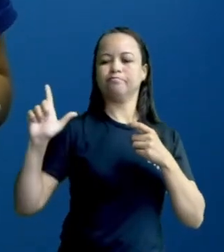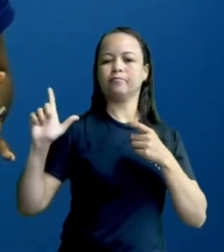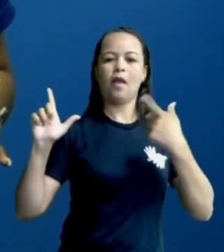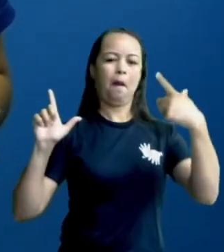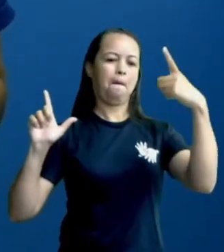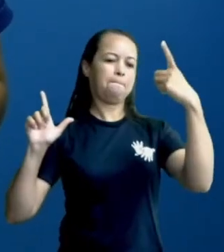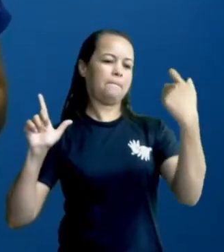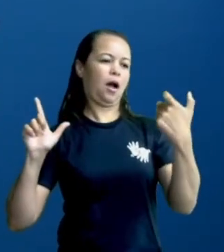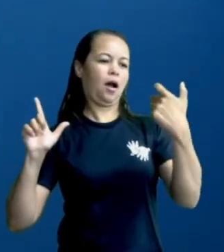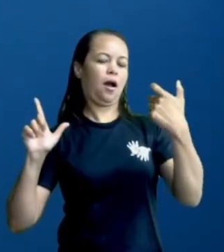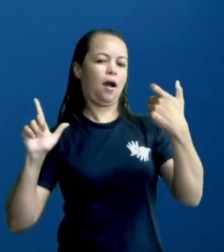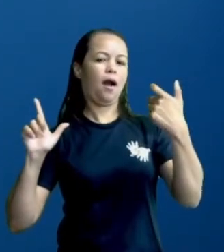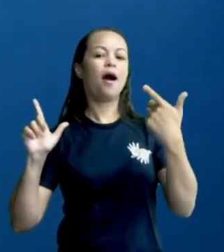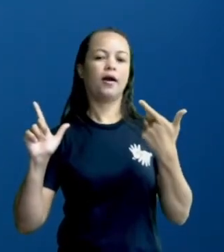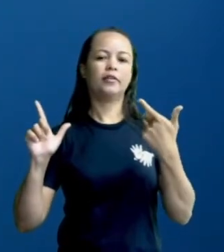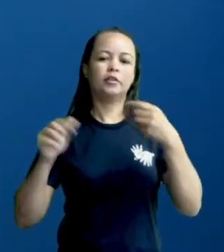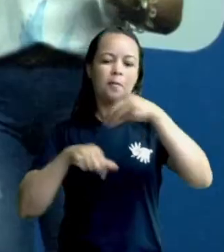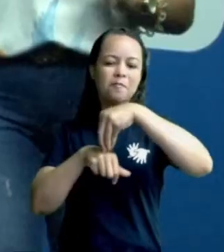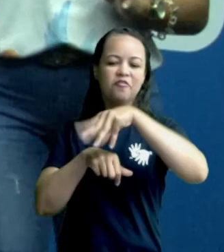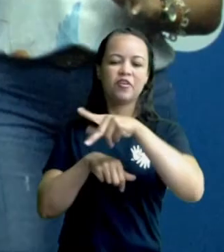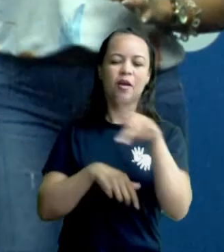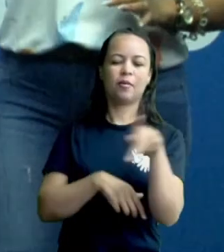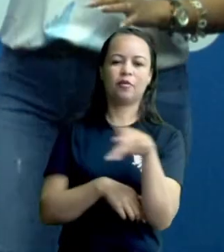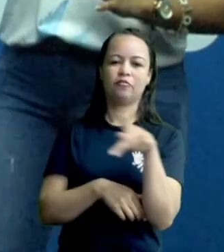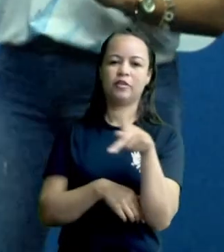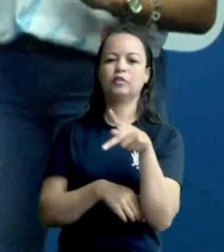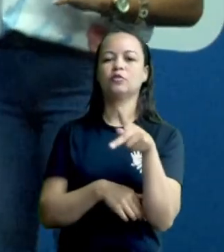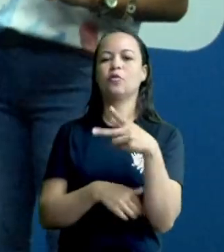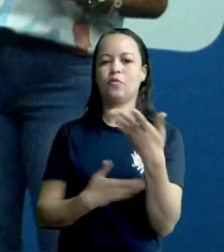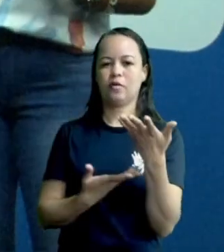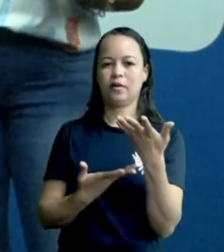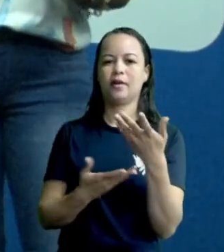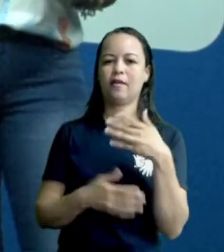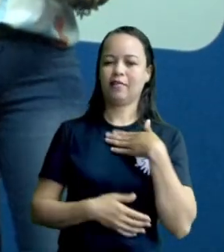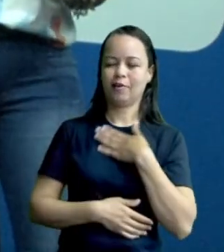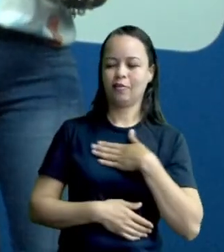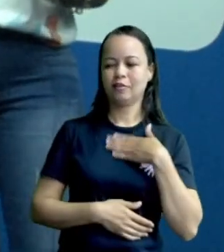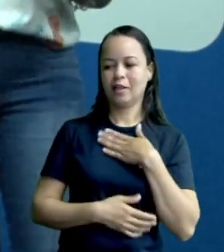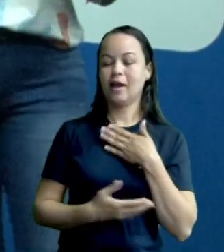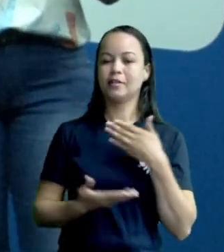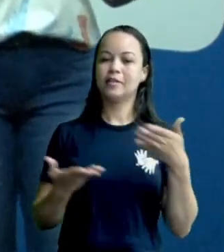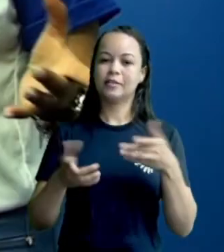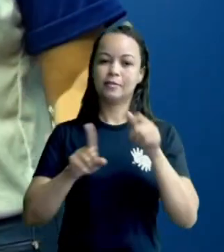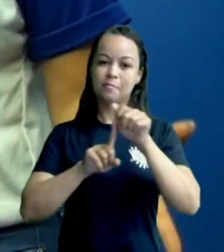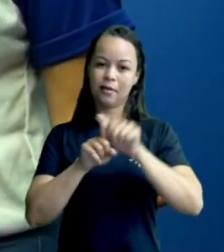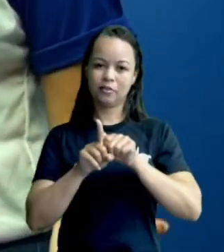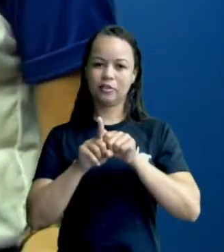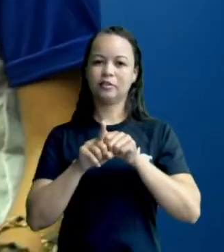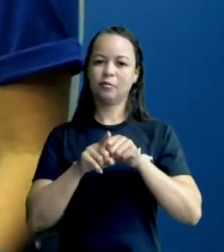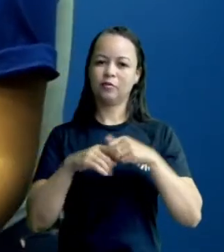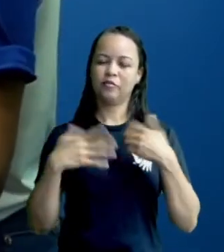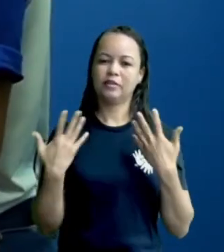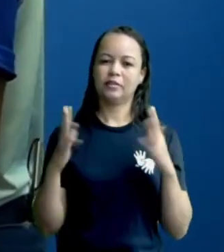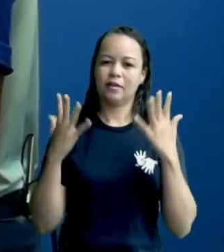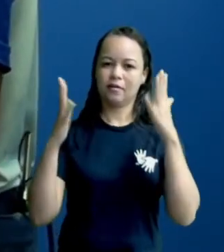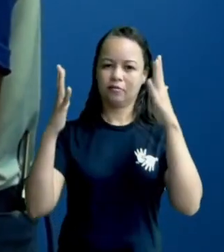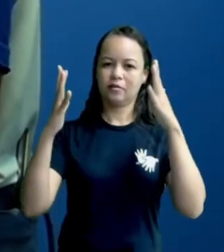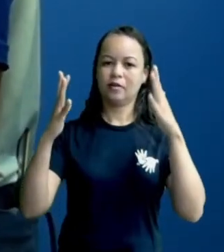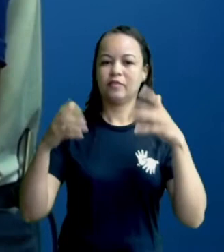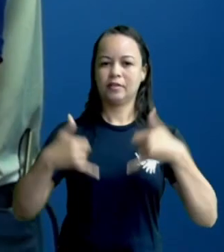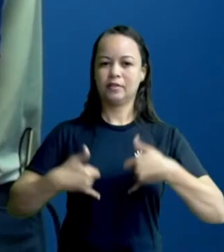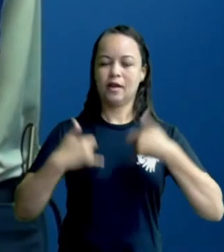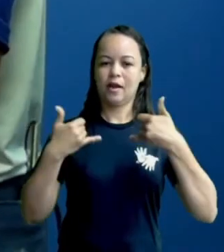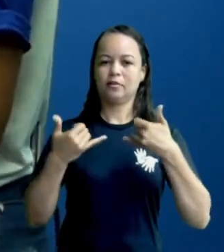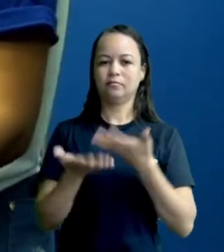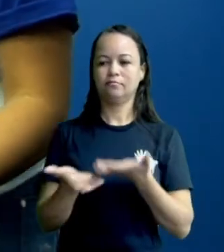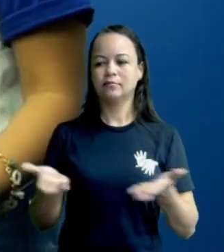professora. Ela vai gostar. Tá certo? Nesse mês que a gente está evidenciando a história de nossa cidade, nada mais justo do que você fazer